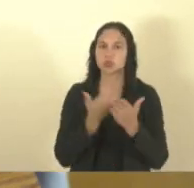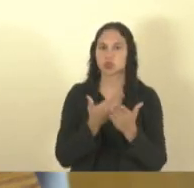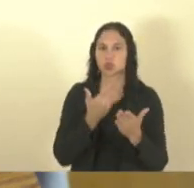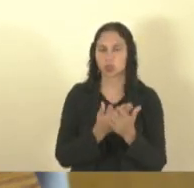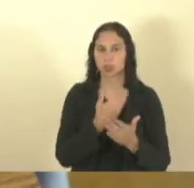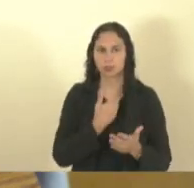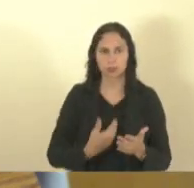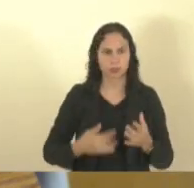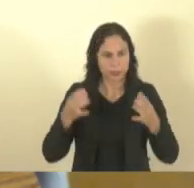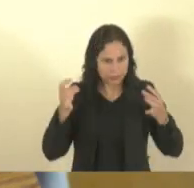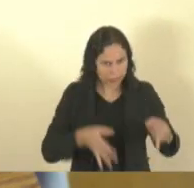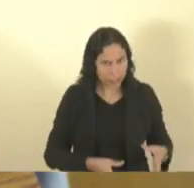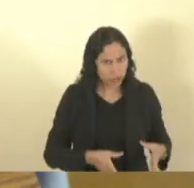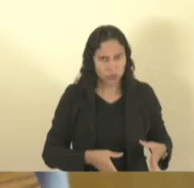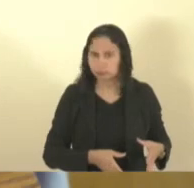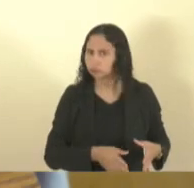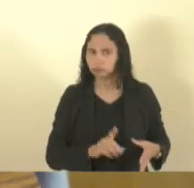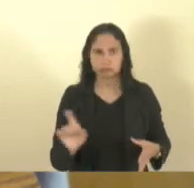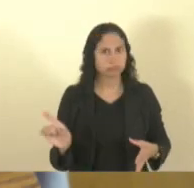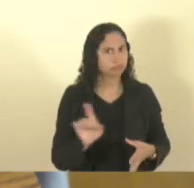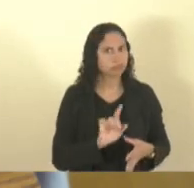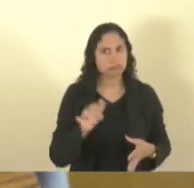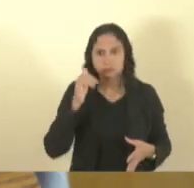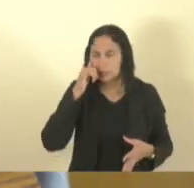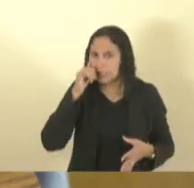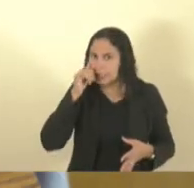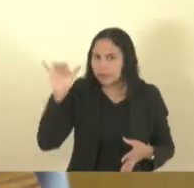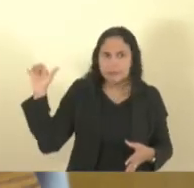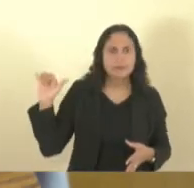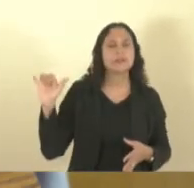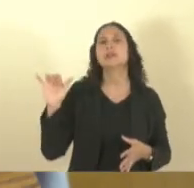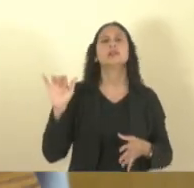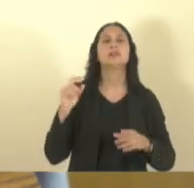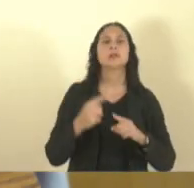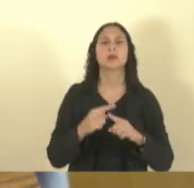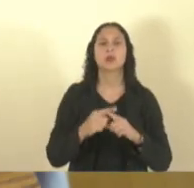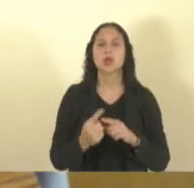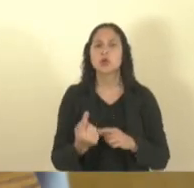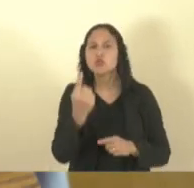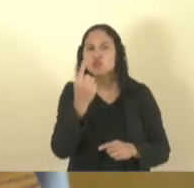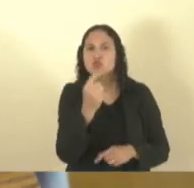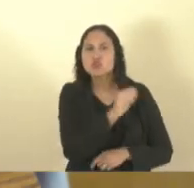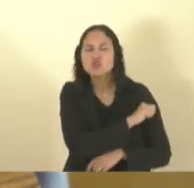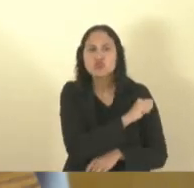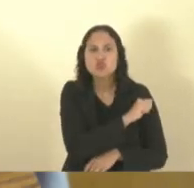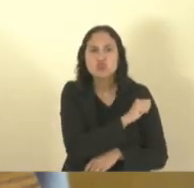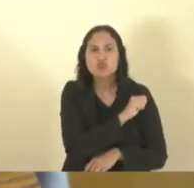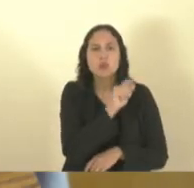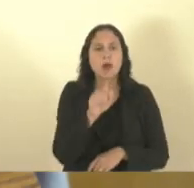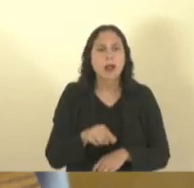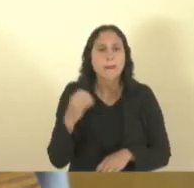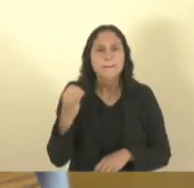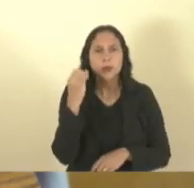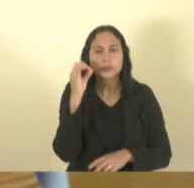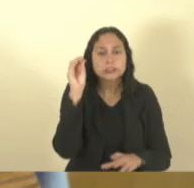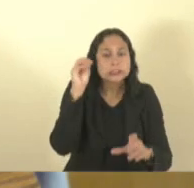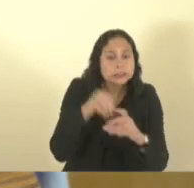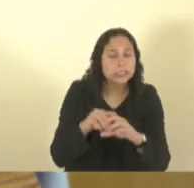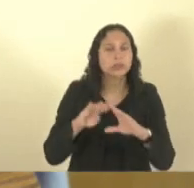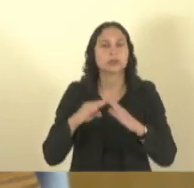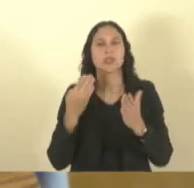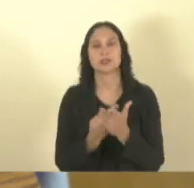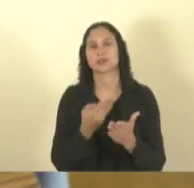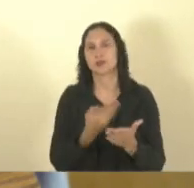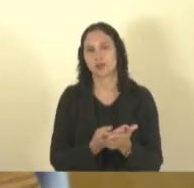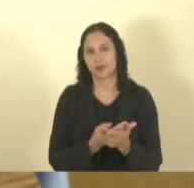a escola. Isso é incalculável, o valor de um aluno deixar de abandonar a escola por